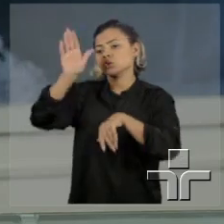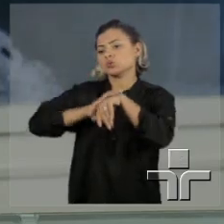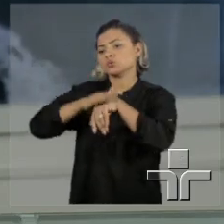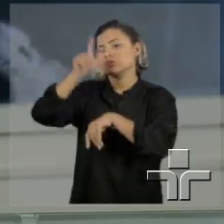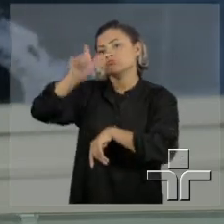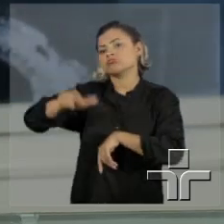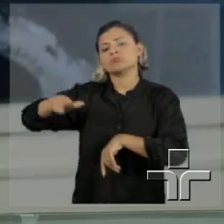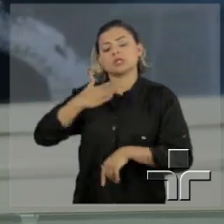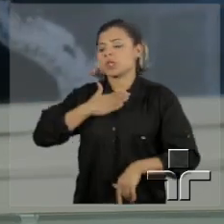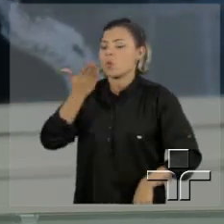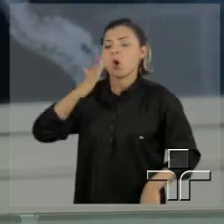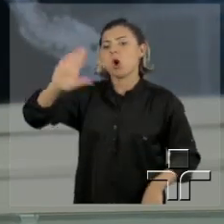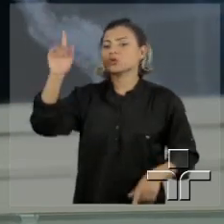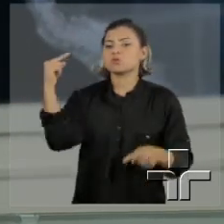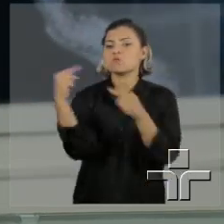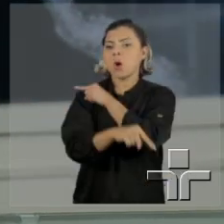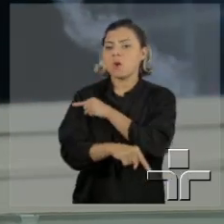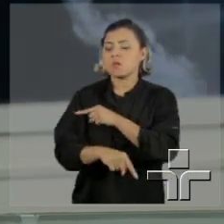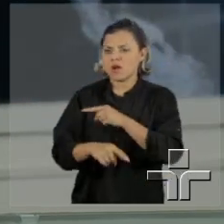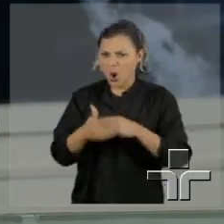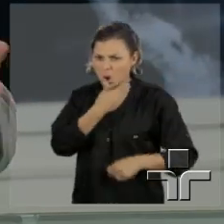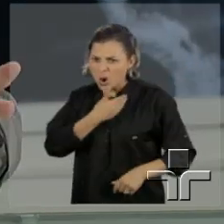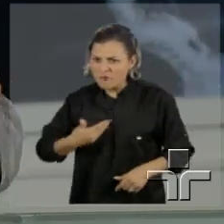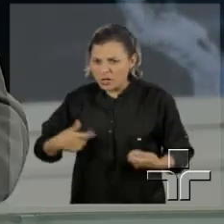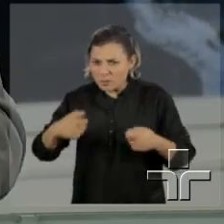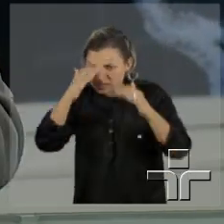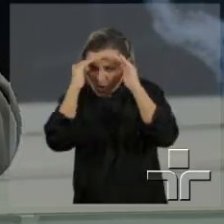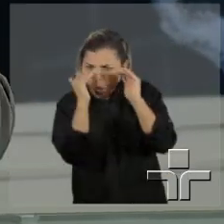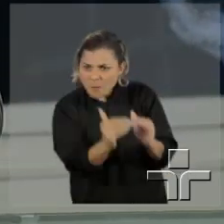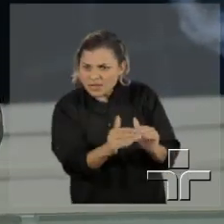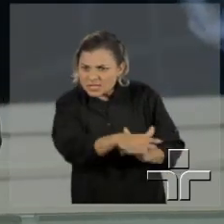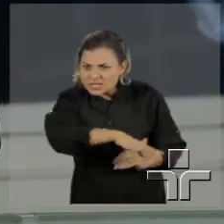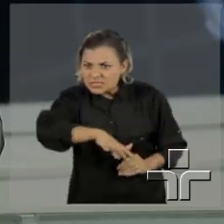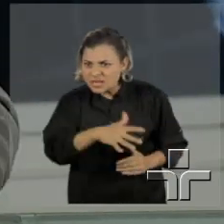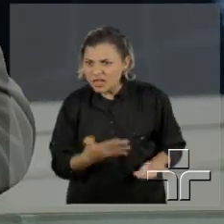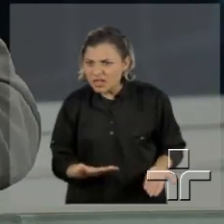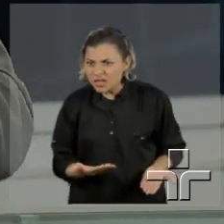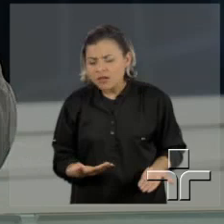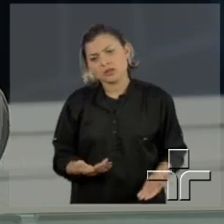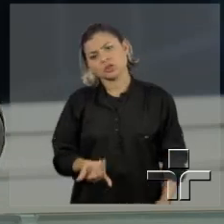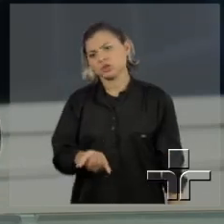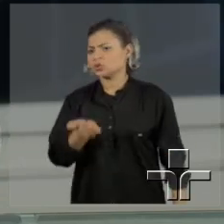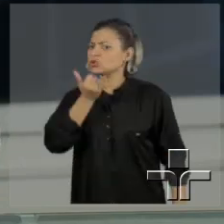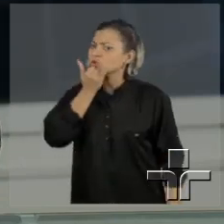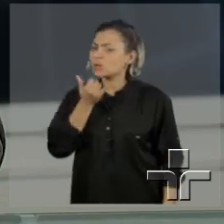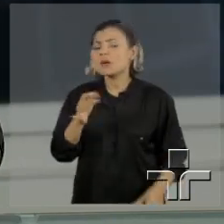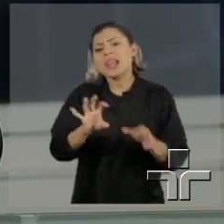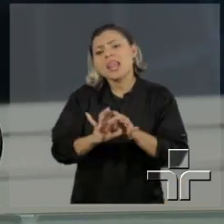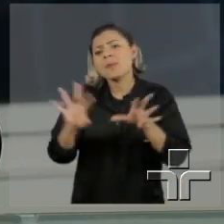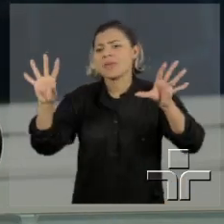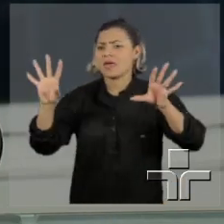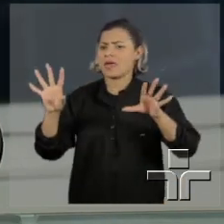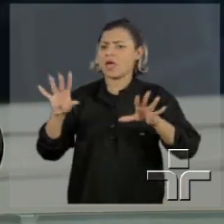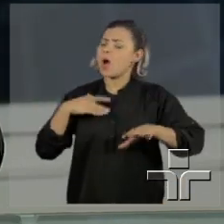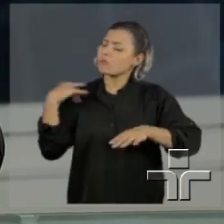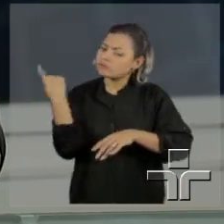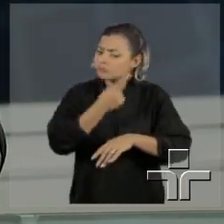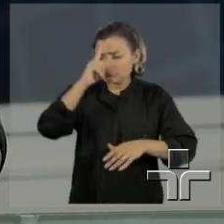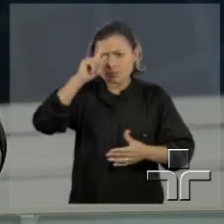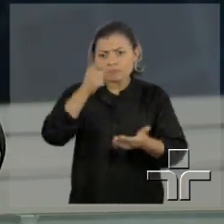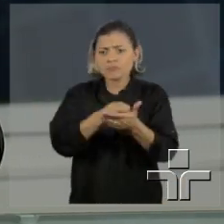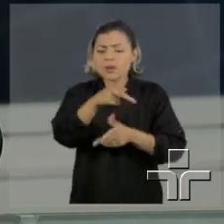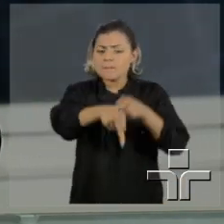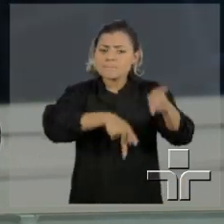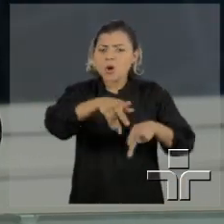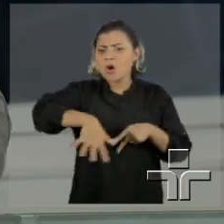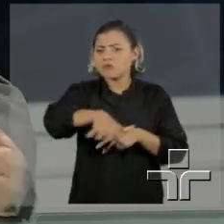palestra. O governo não tem que tutelar a sociedade. Ele não fala tanto de liberalismo, de deixar as pessoas decidirem. Então, quem decide se